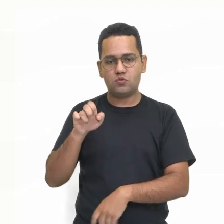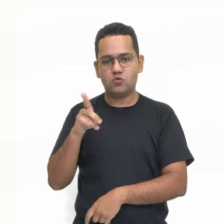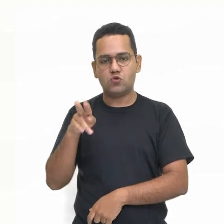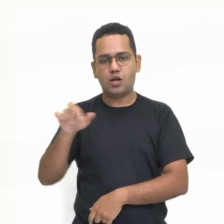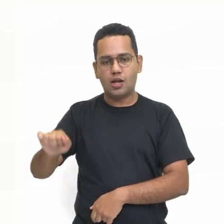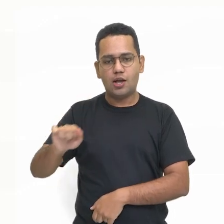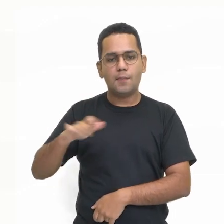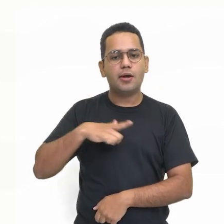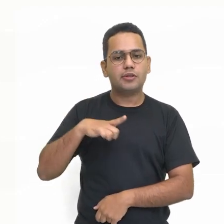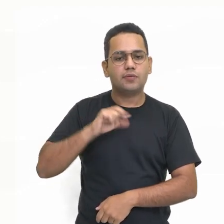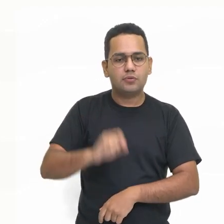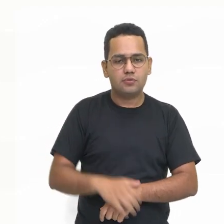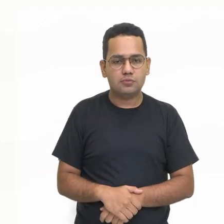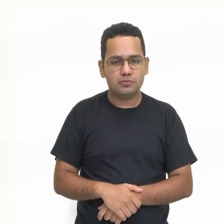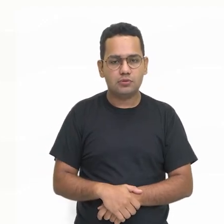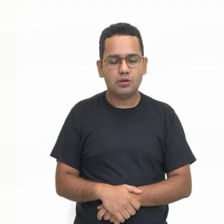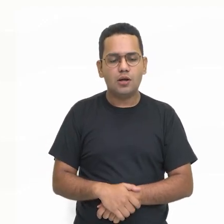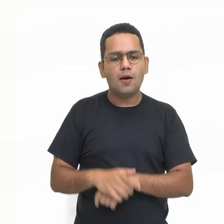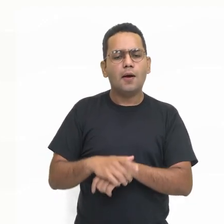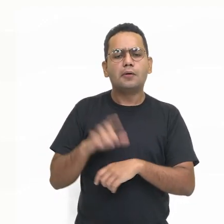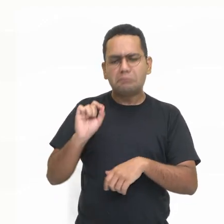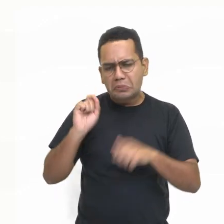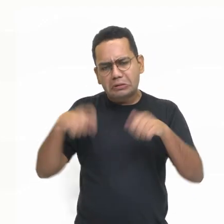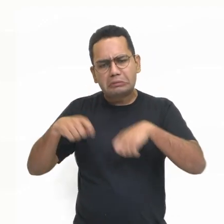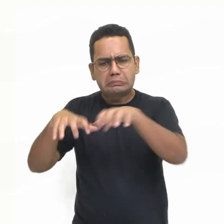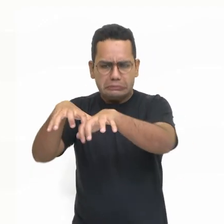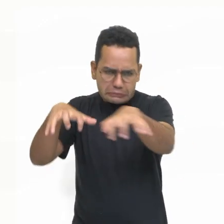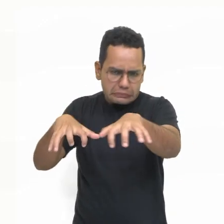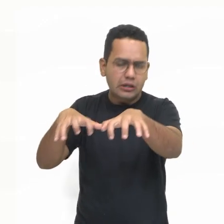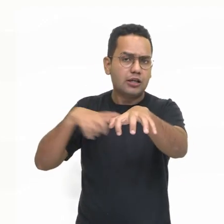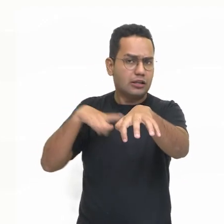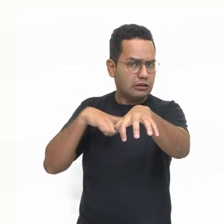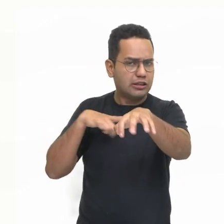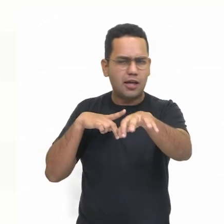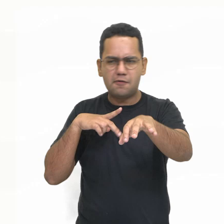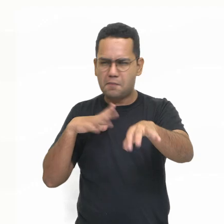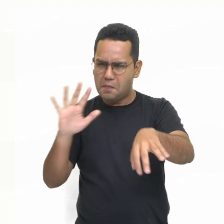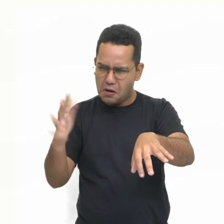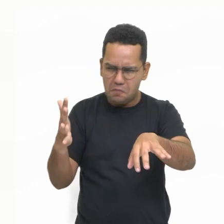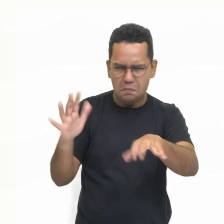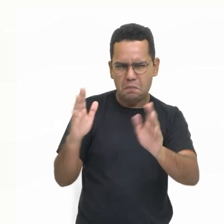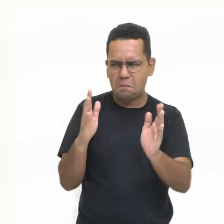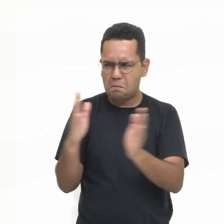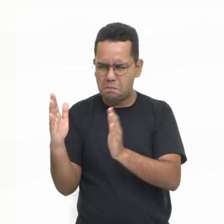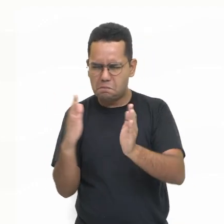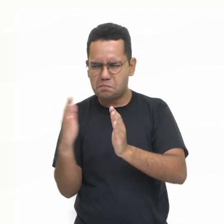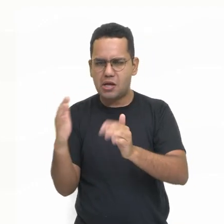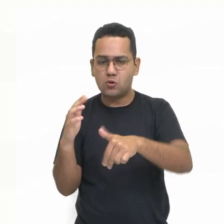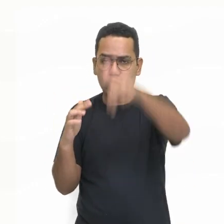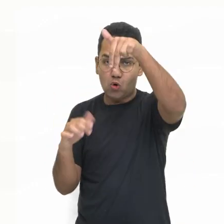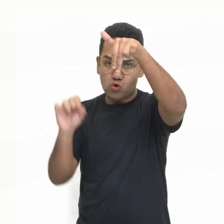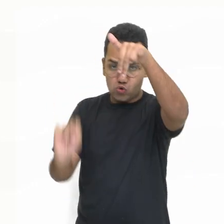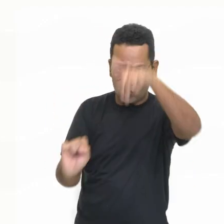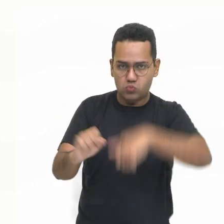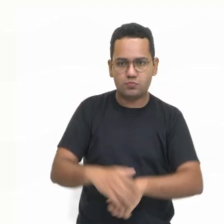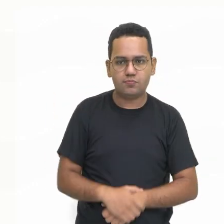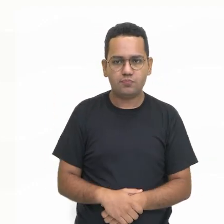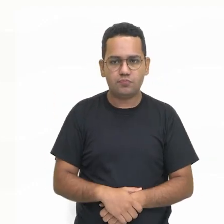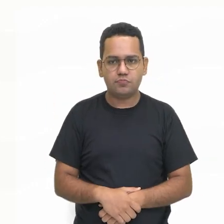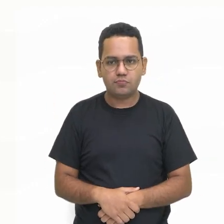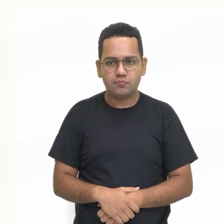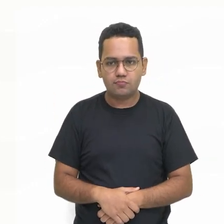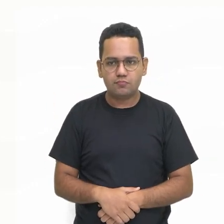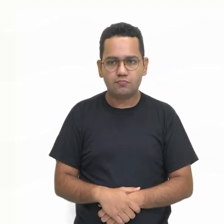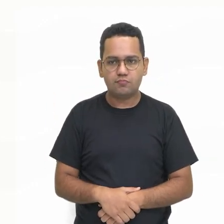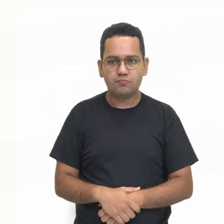que dividiram temporariamente o país em Vietnã do Norte e Vietnã do Sul. O que faz a diferença entre os Vietnãs